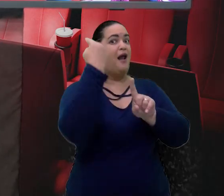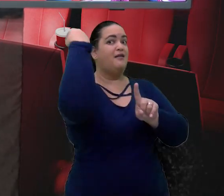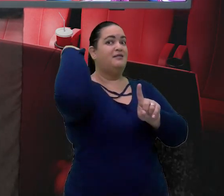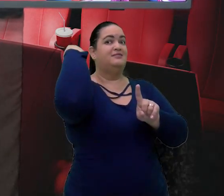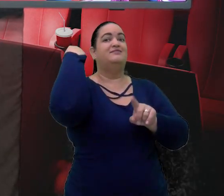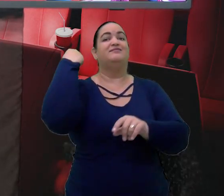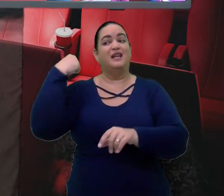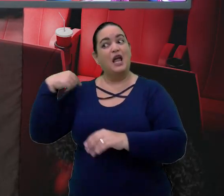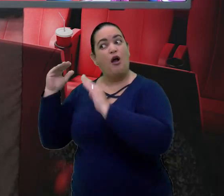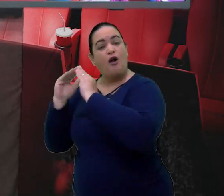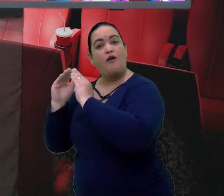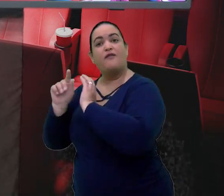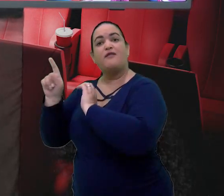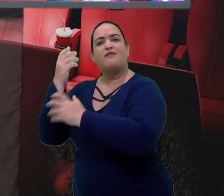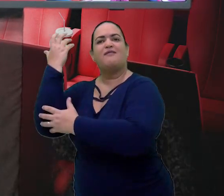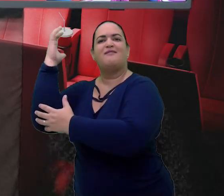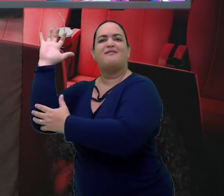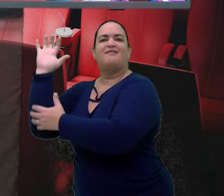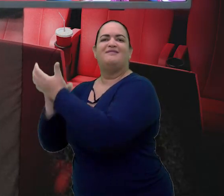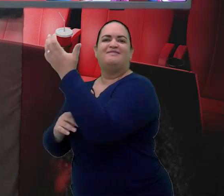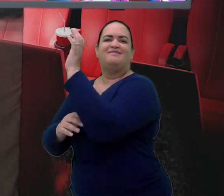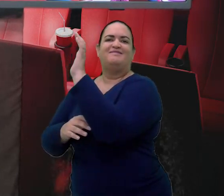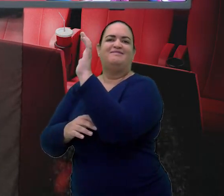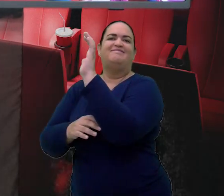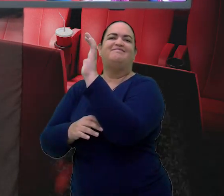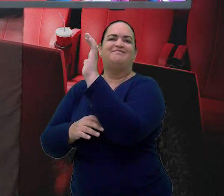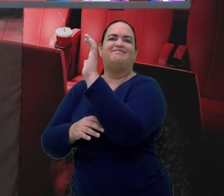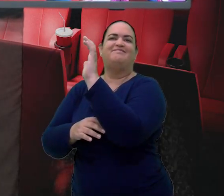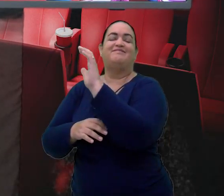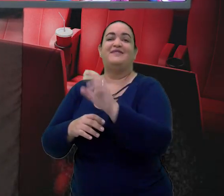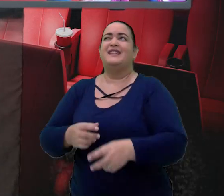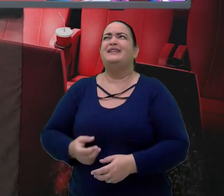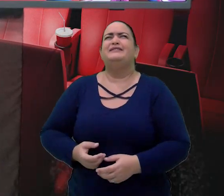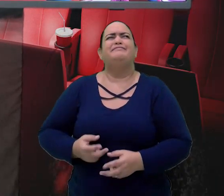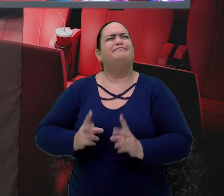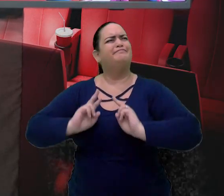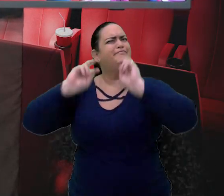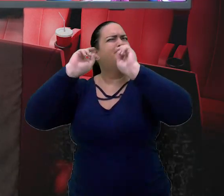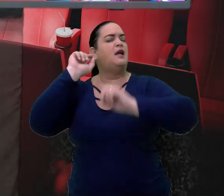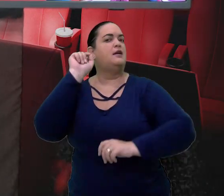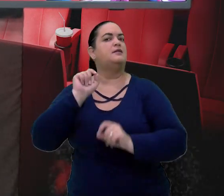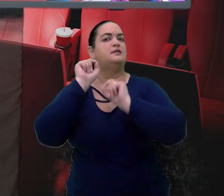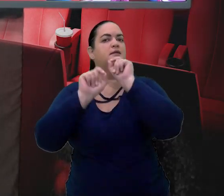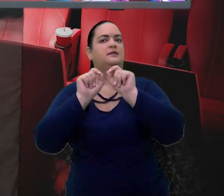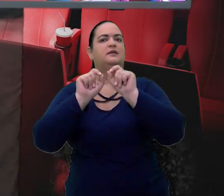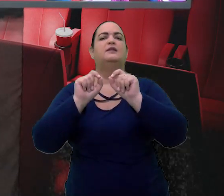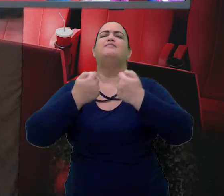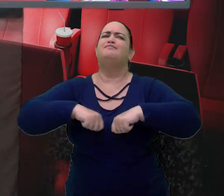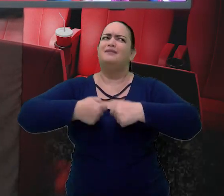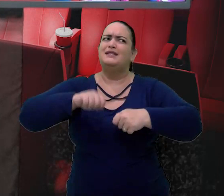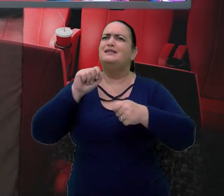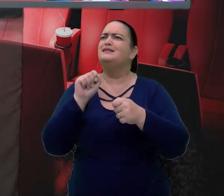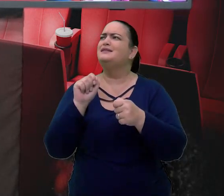qual é a sua origem? Ele pertence à floresta. E aí ele percebe que algo precisa ser